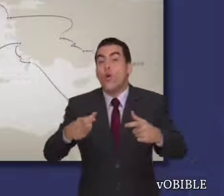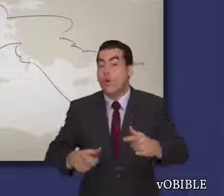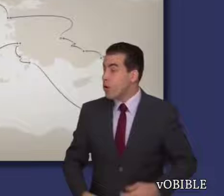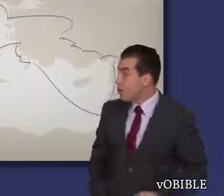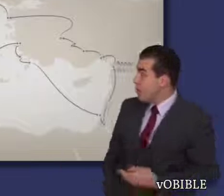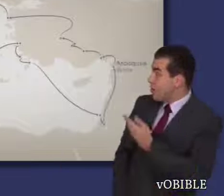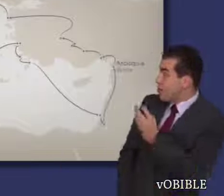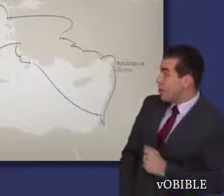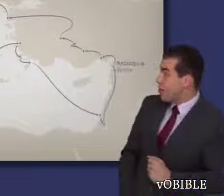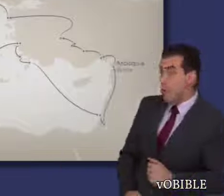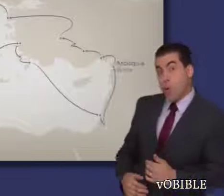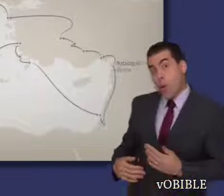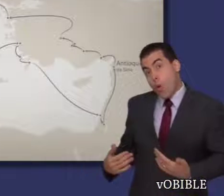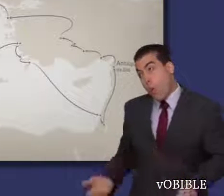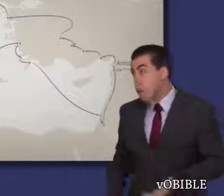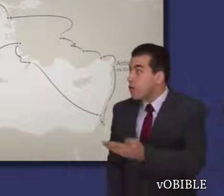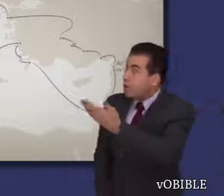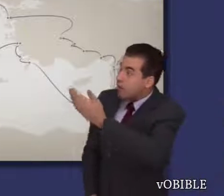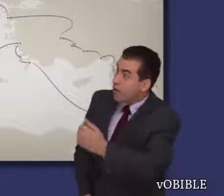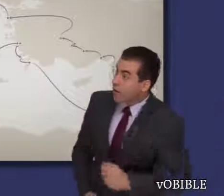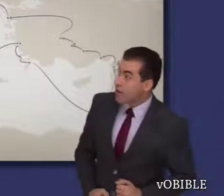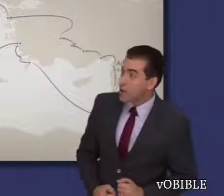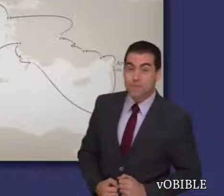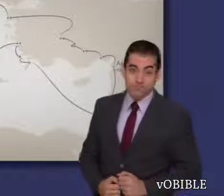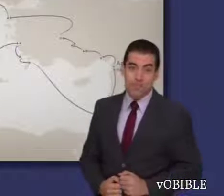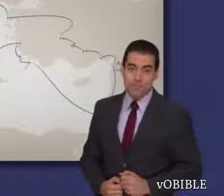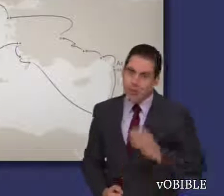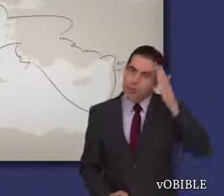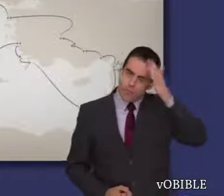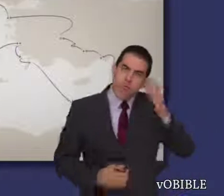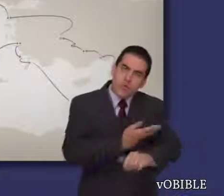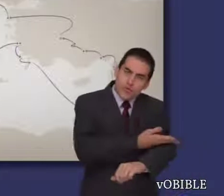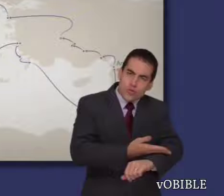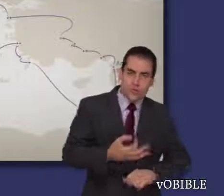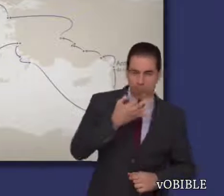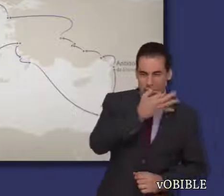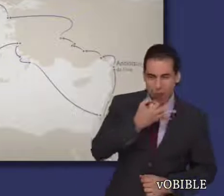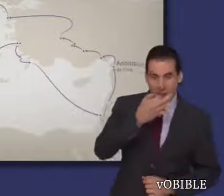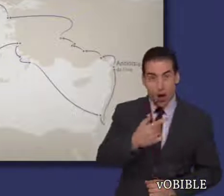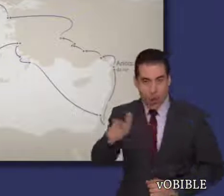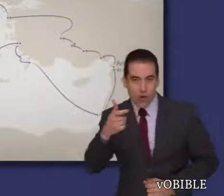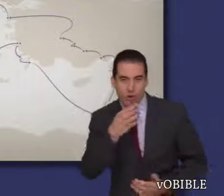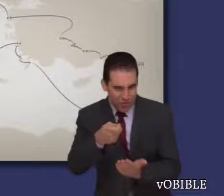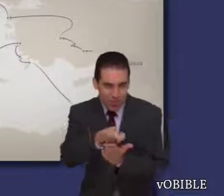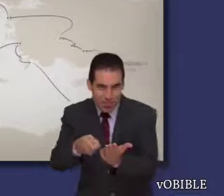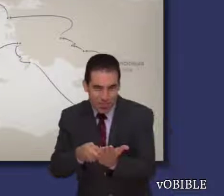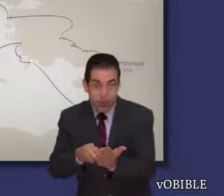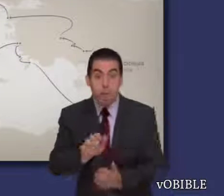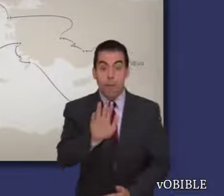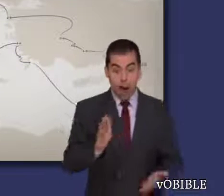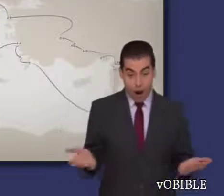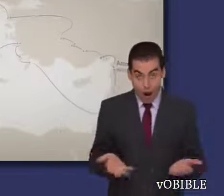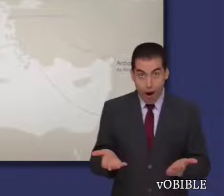na Antioquia da Síria quando a escreveu. Paulo normalmente ditava suas cartas para um secretário escrever, mas ele